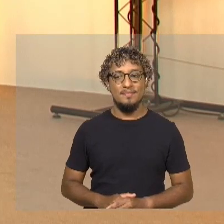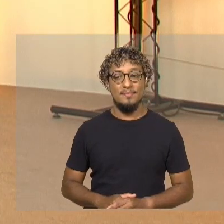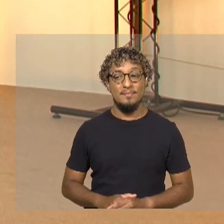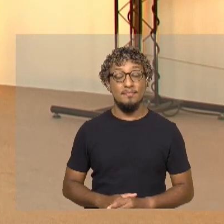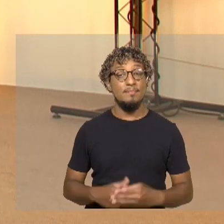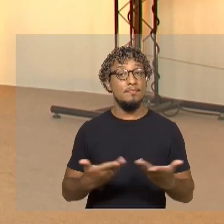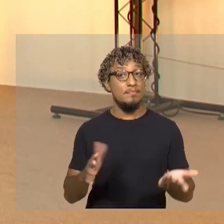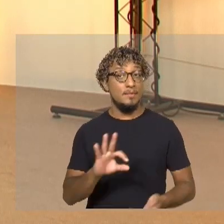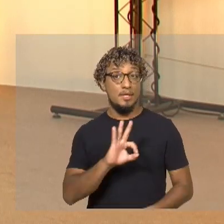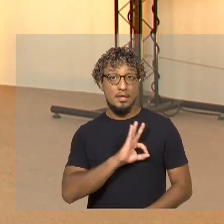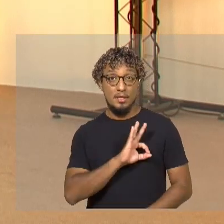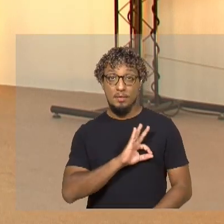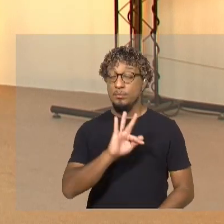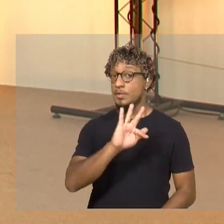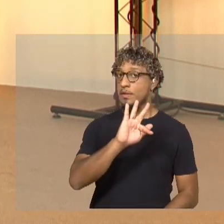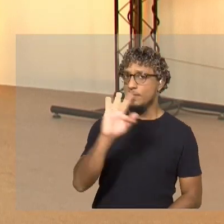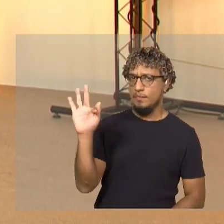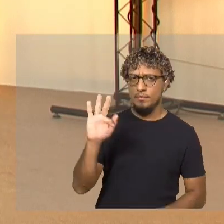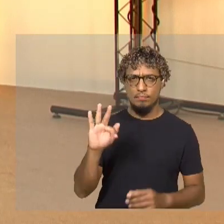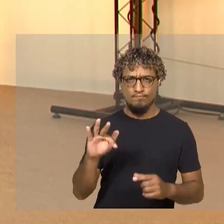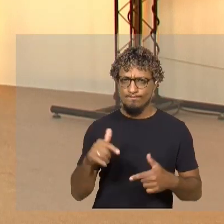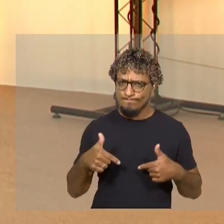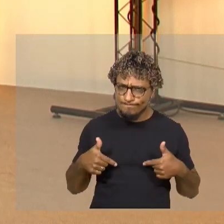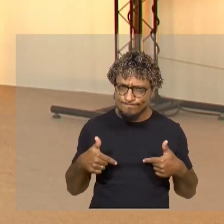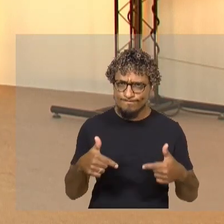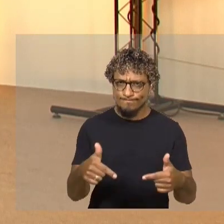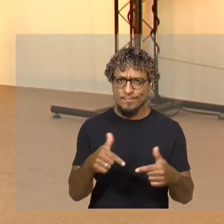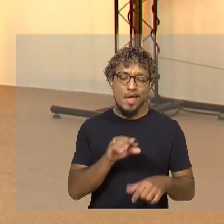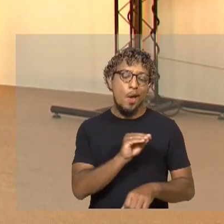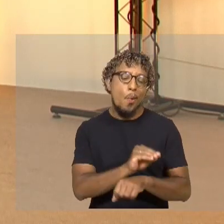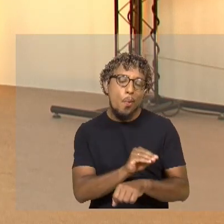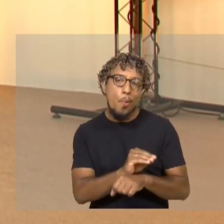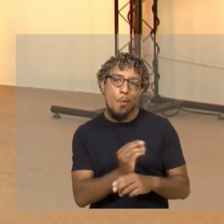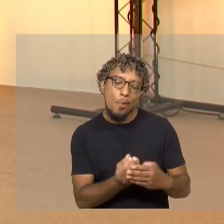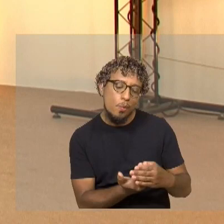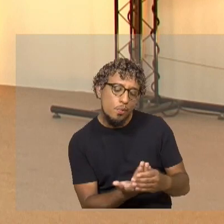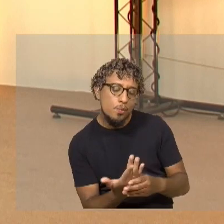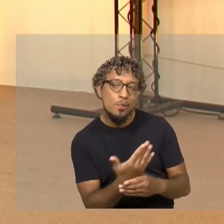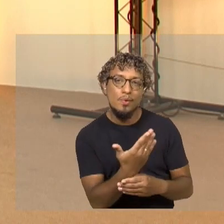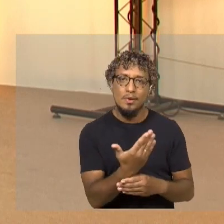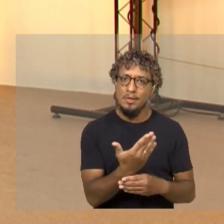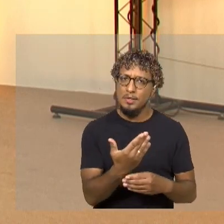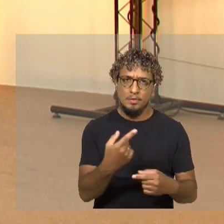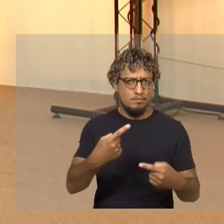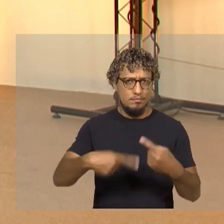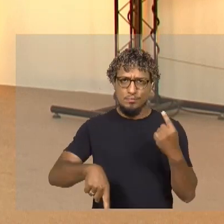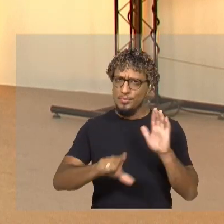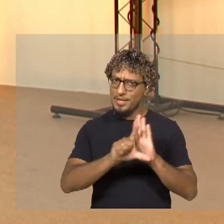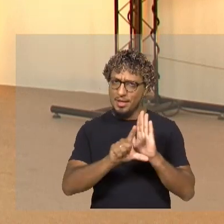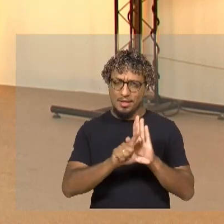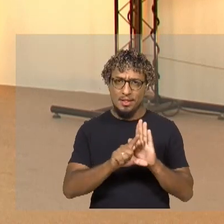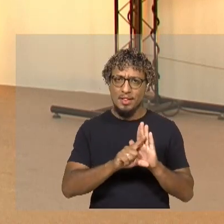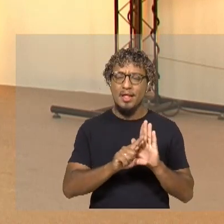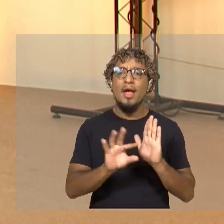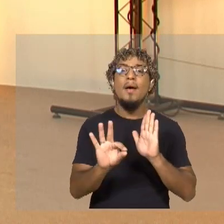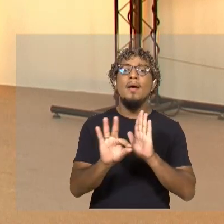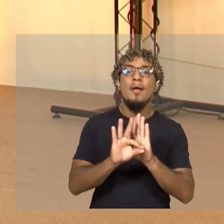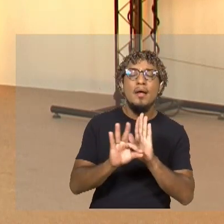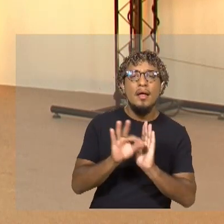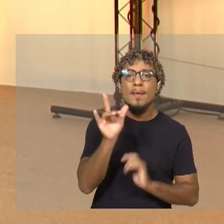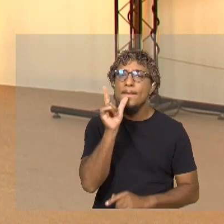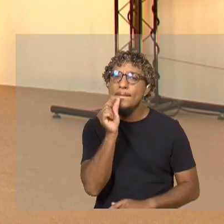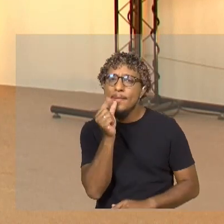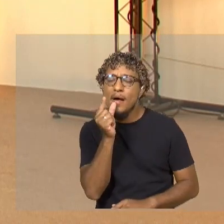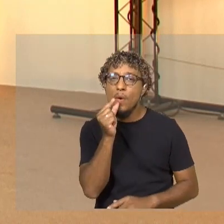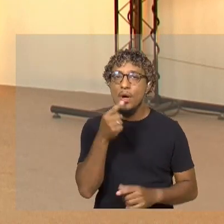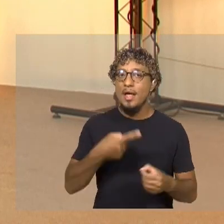Olha, gente, a Polícia Federal está combatendo o cultivo ilícito, né, de maconha no interior do estado. E a gente vai saber mais informações agora